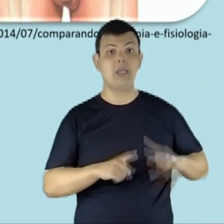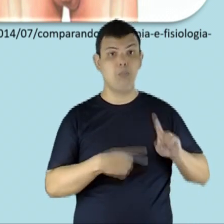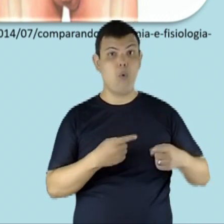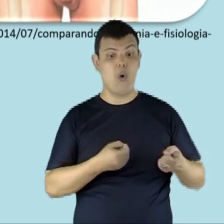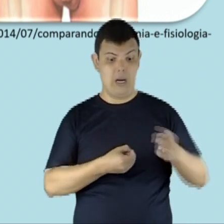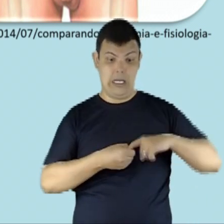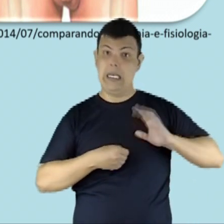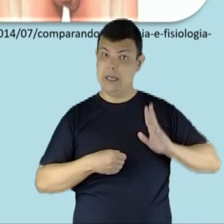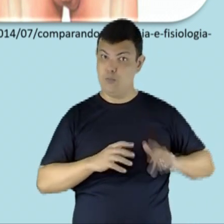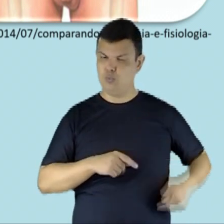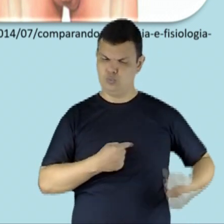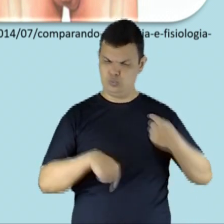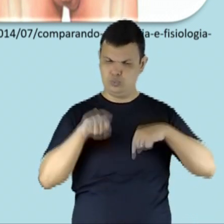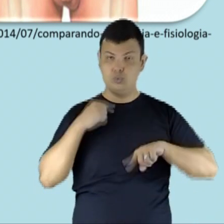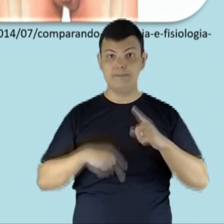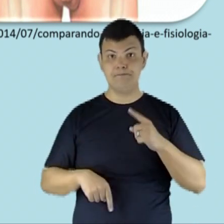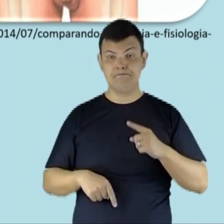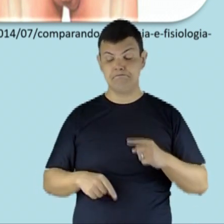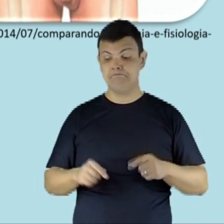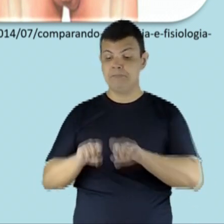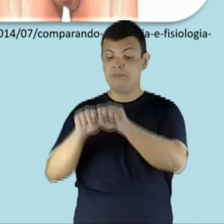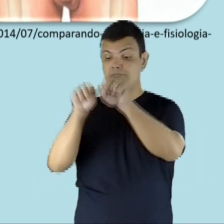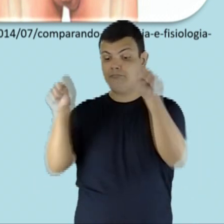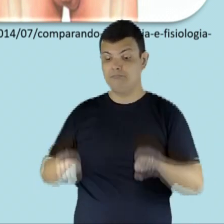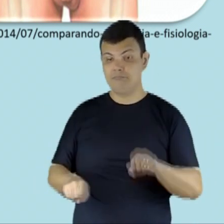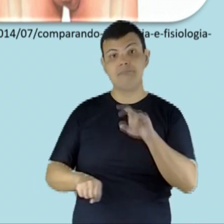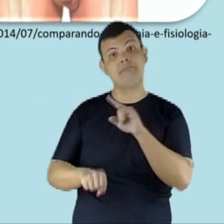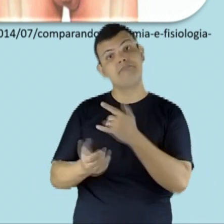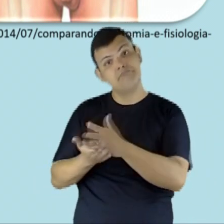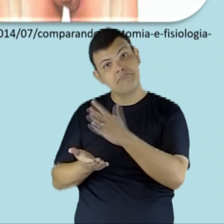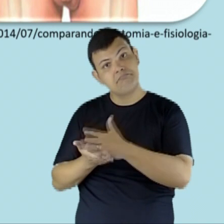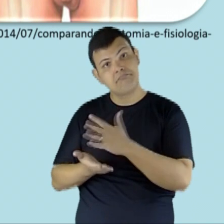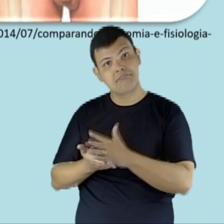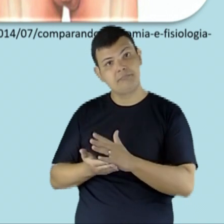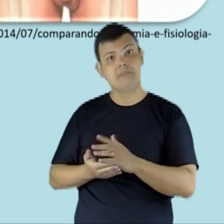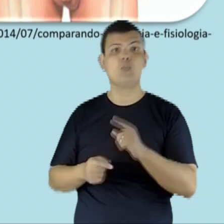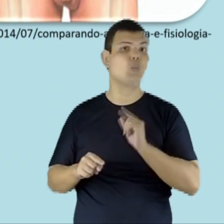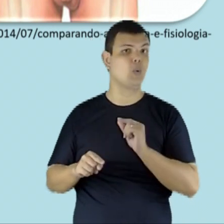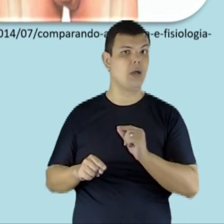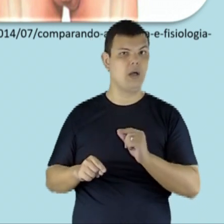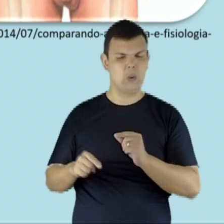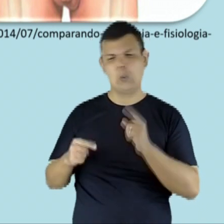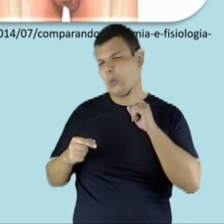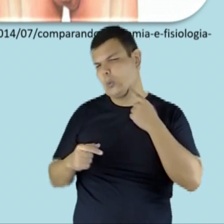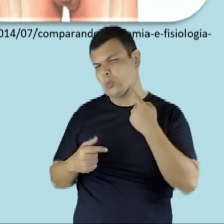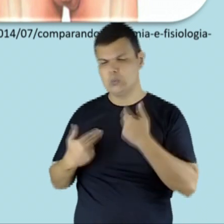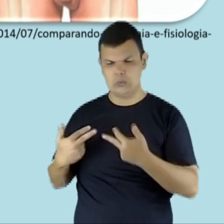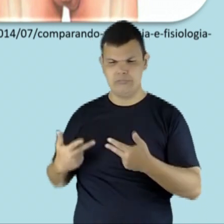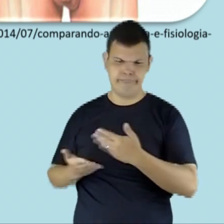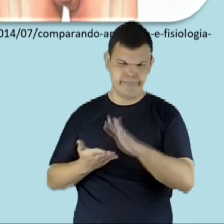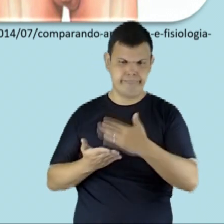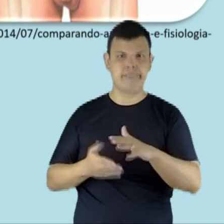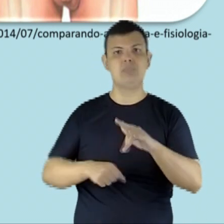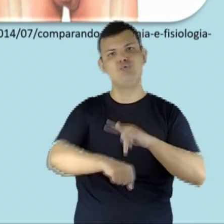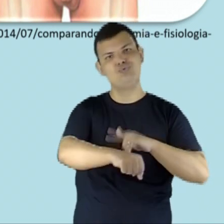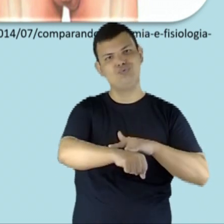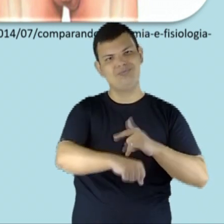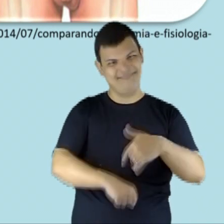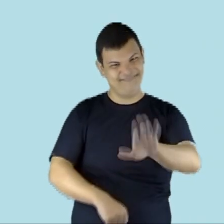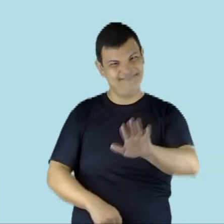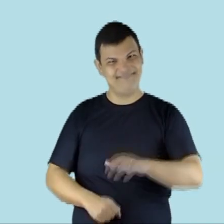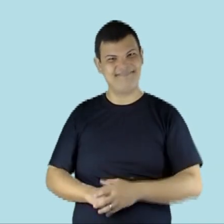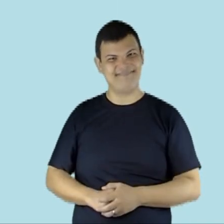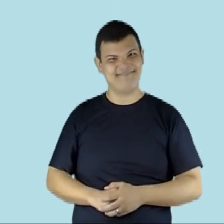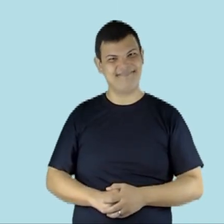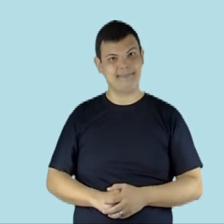corpo. E o sistema excretor, né? A eliminação dos resíduos com o produto final, que é a urina. Beleza? Então, vamos aí